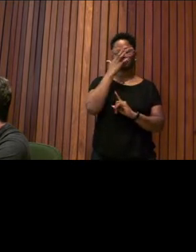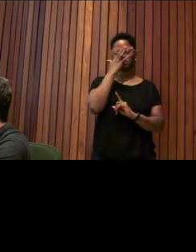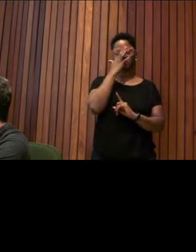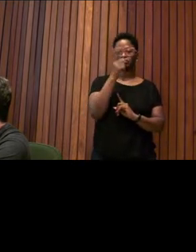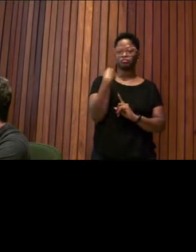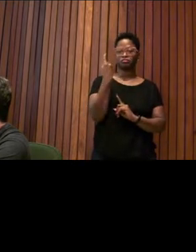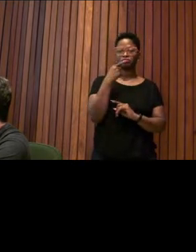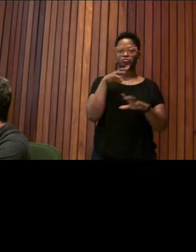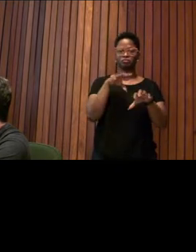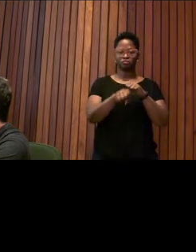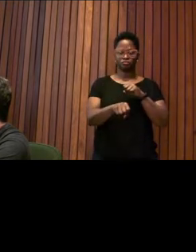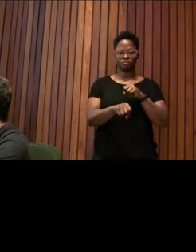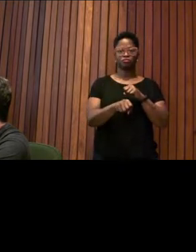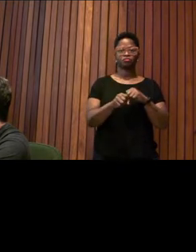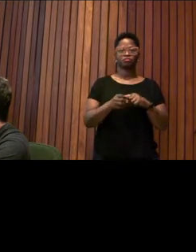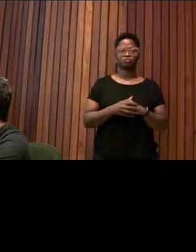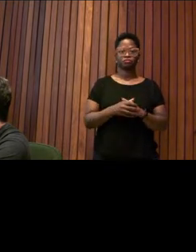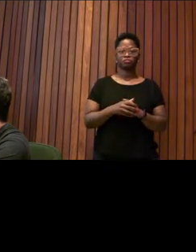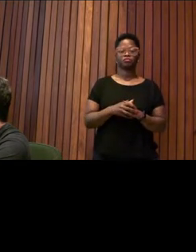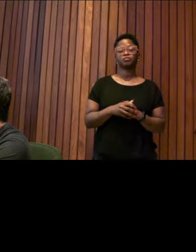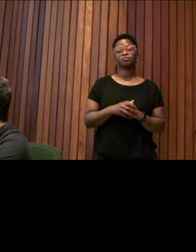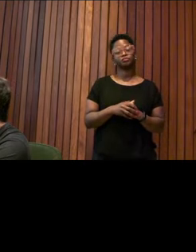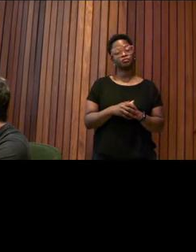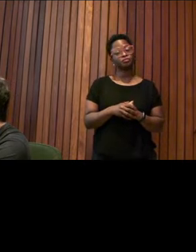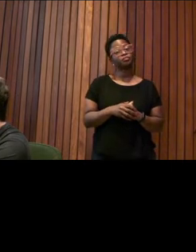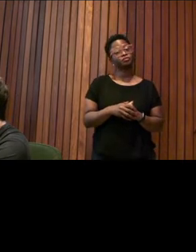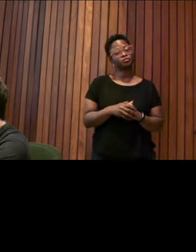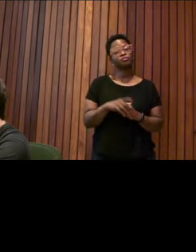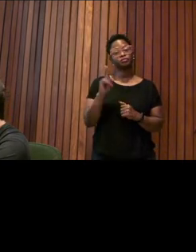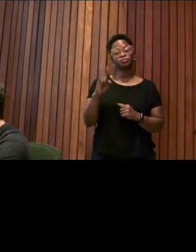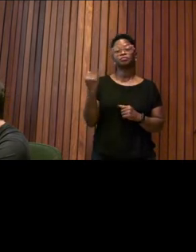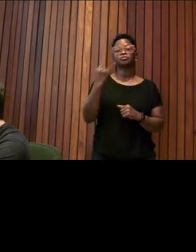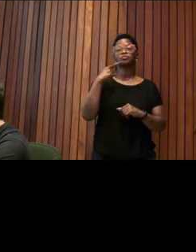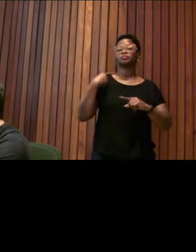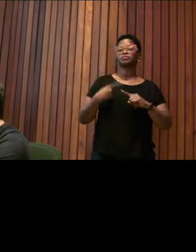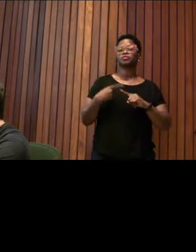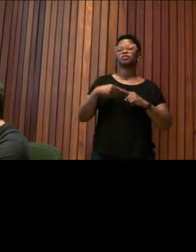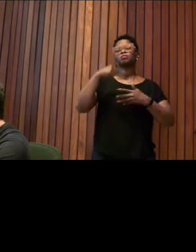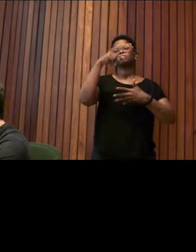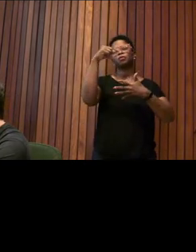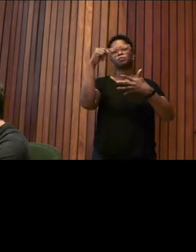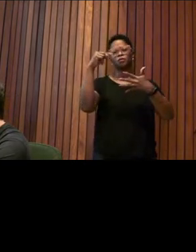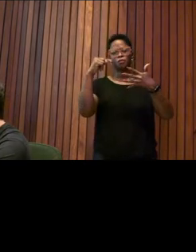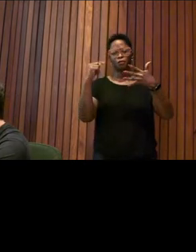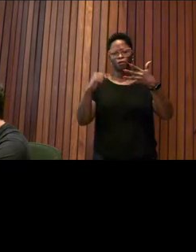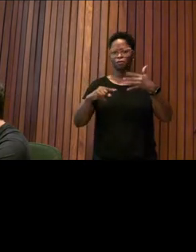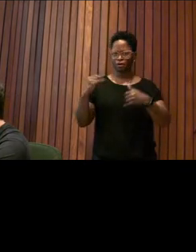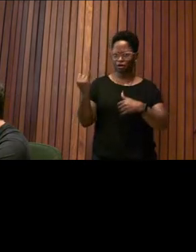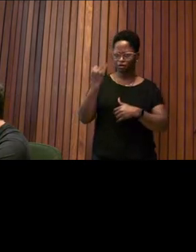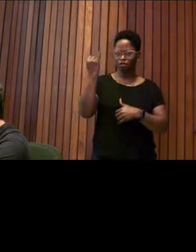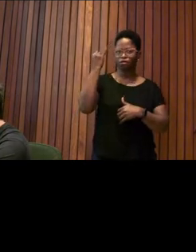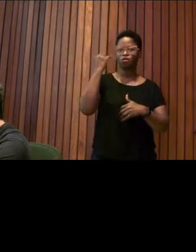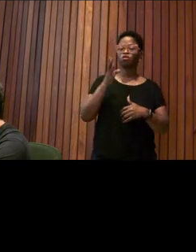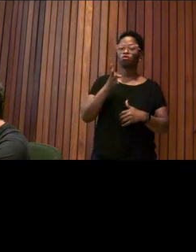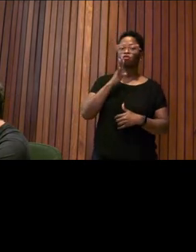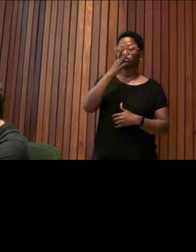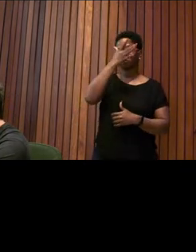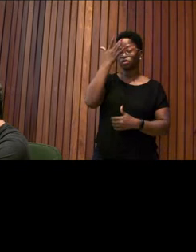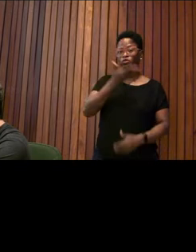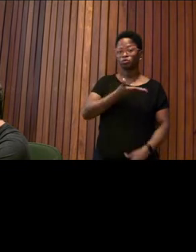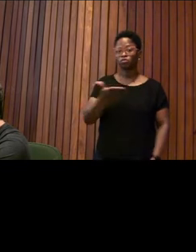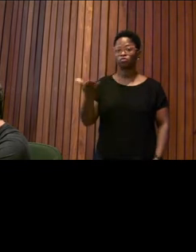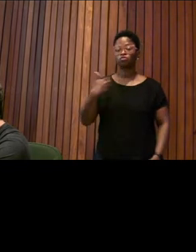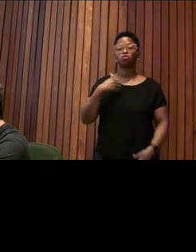nossa formação. E, assim, foi importante por muitos motivos, assim, né? Conhecer as pessoas,